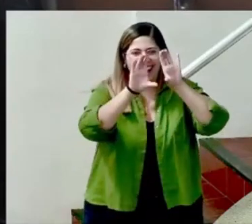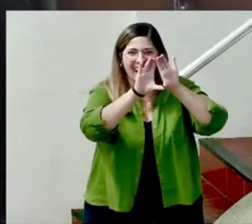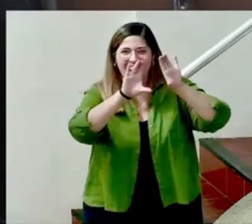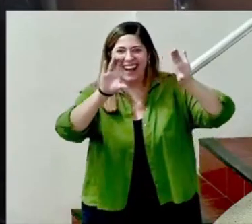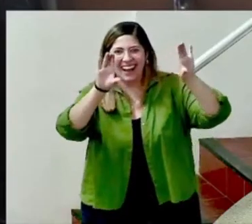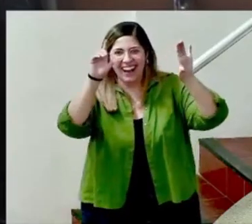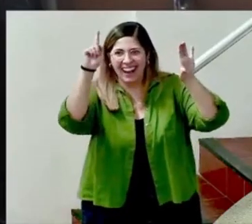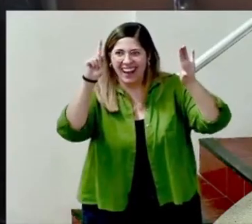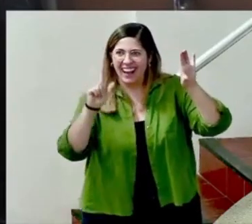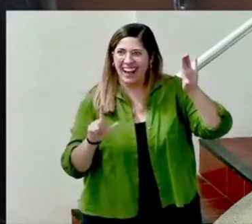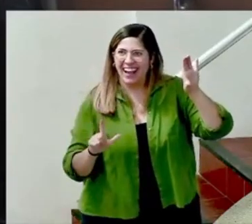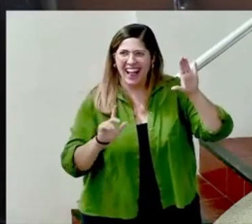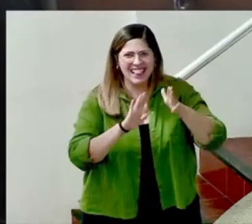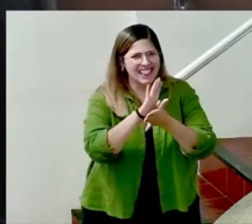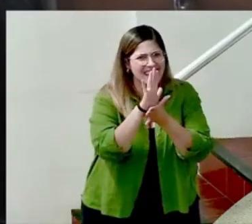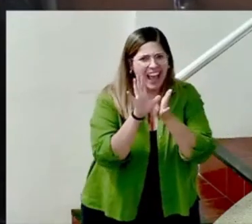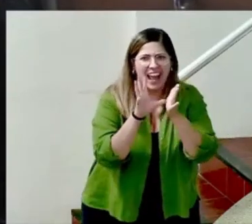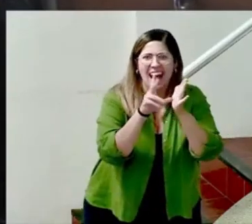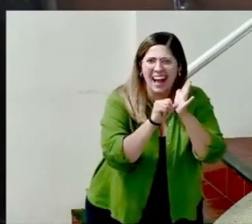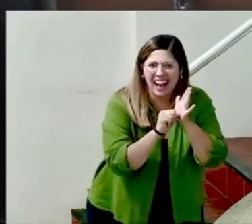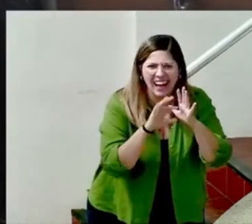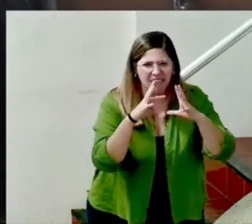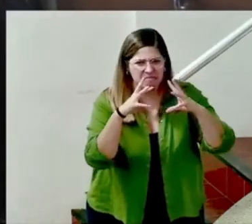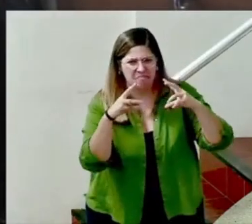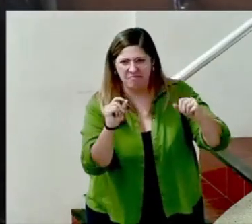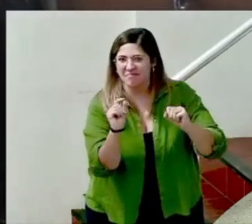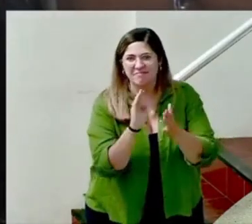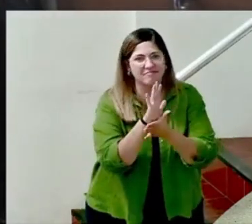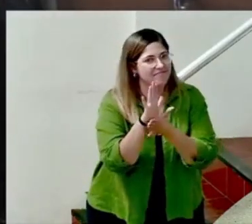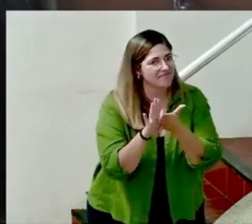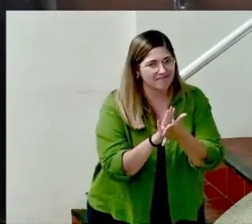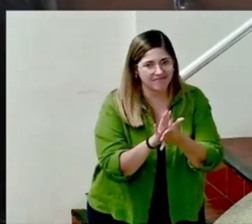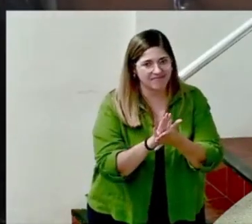dessas coisas pode destruir ou roubar.